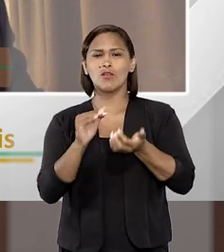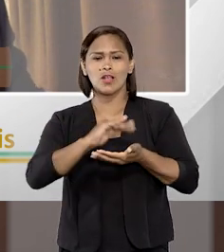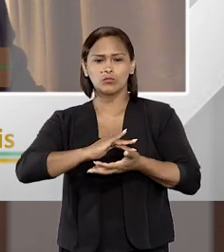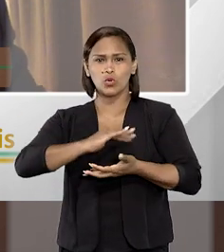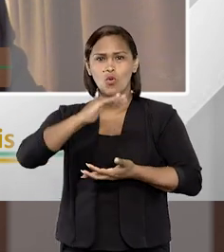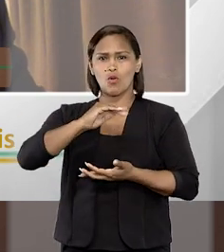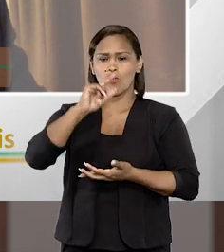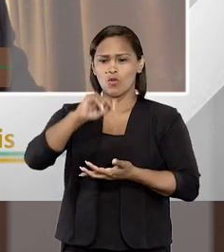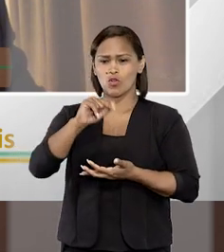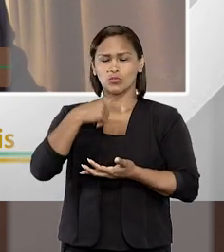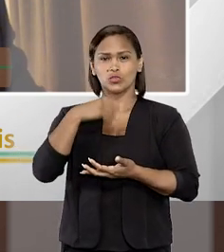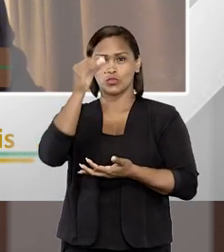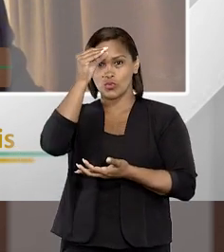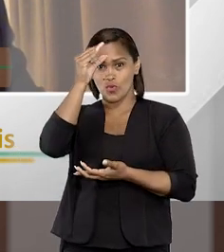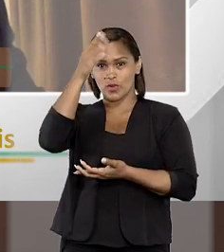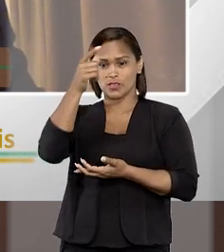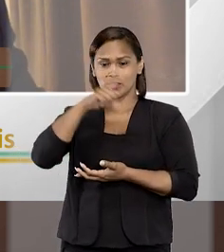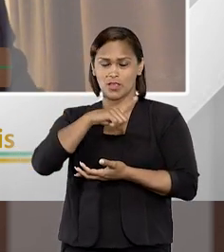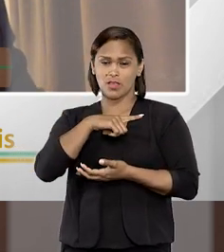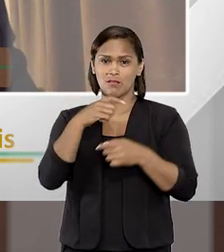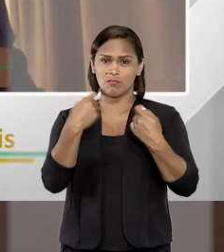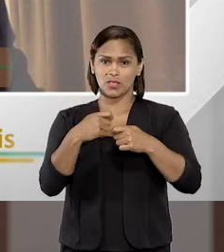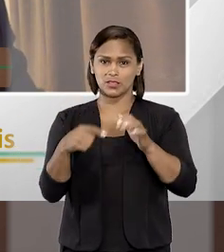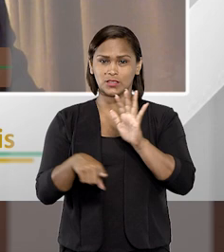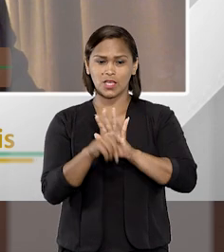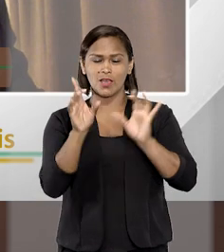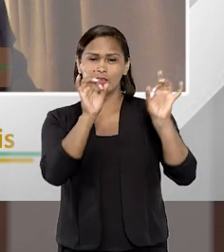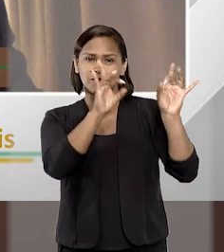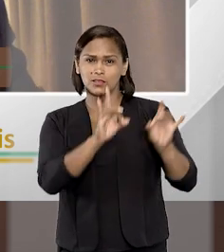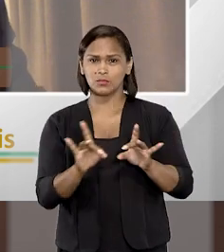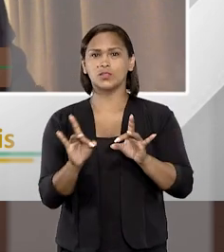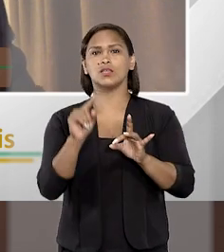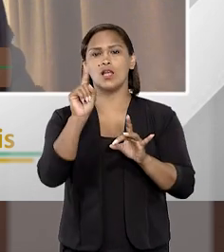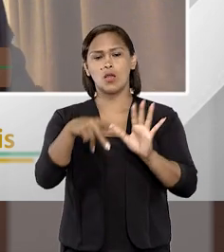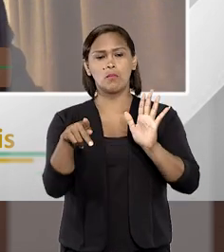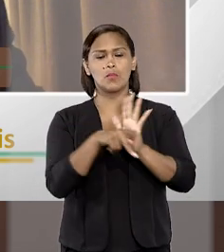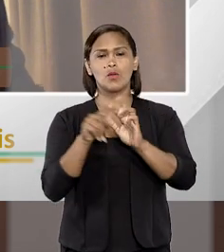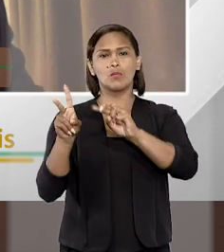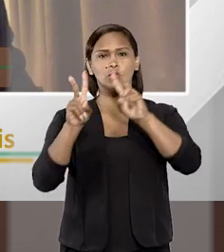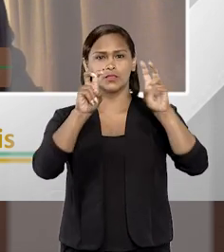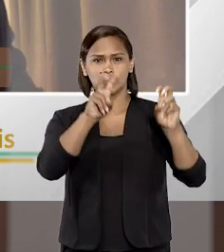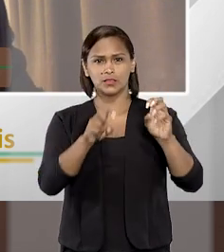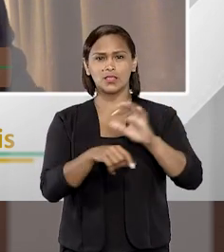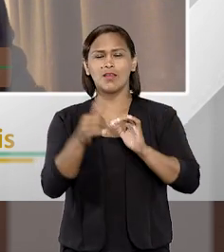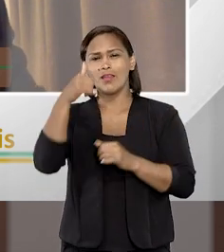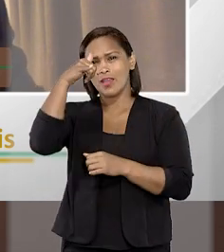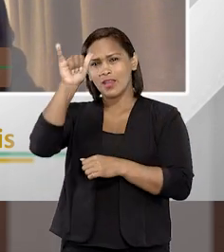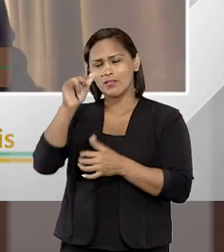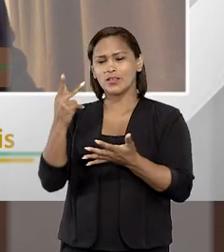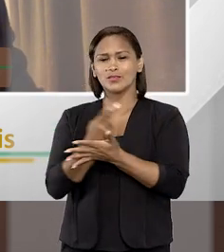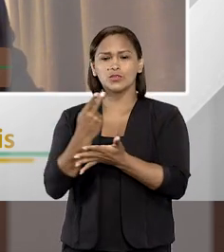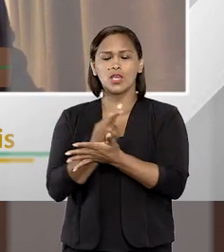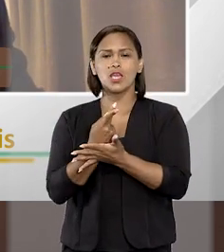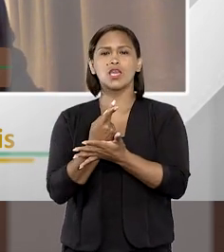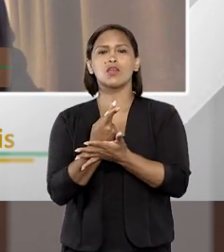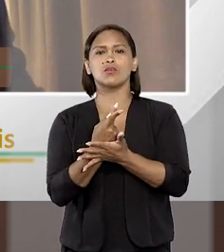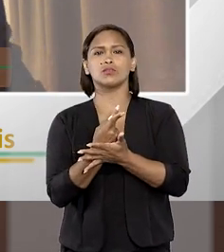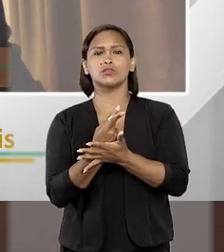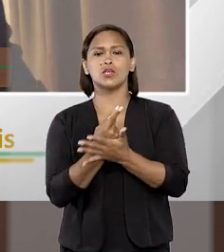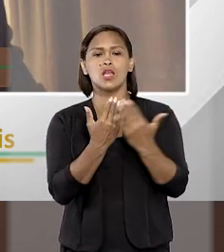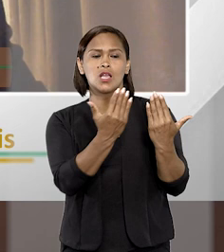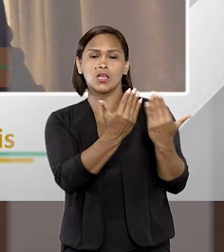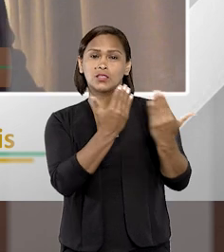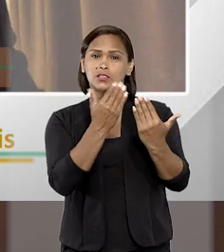acúmulo de conhecimento que decorre da especialização de sistema Previtale ocorrências que